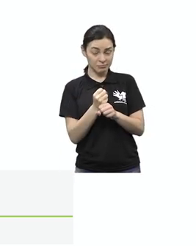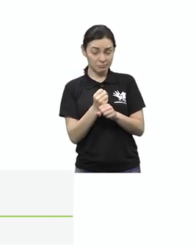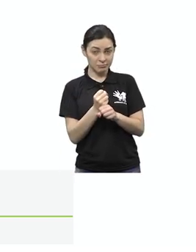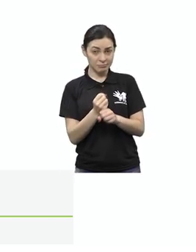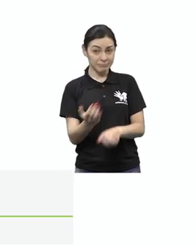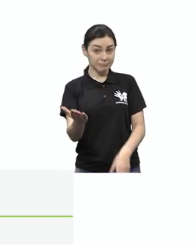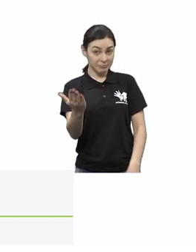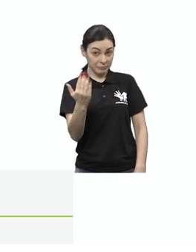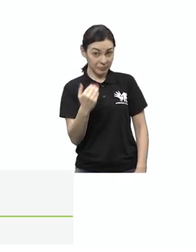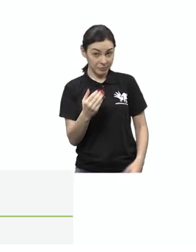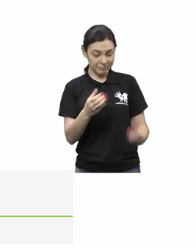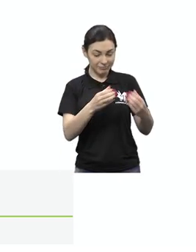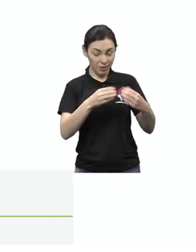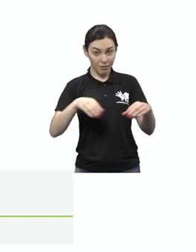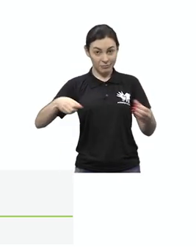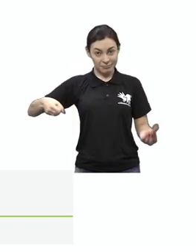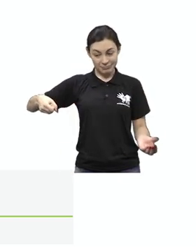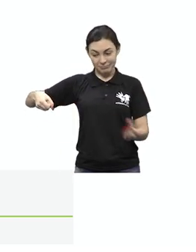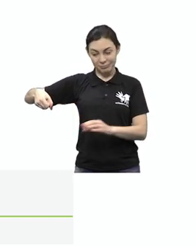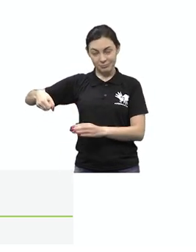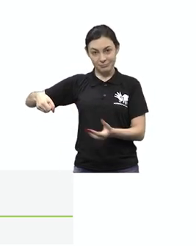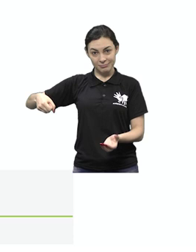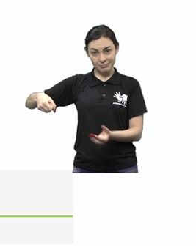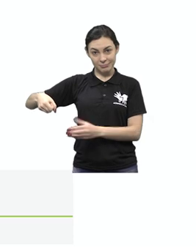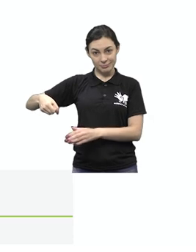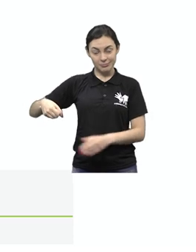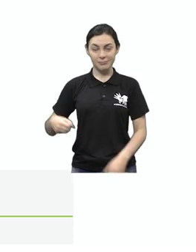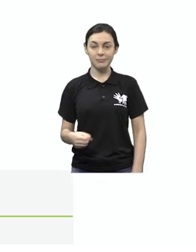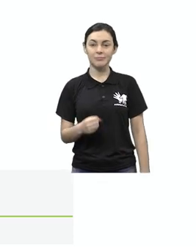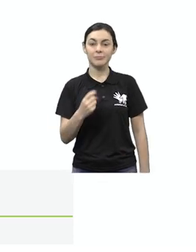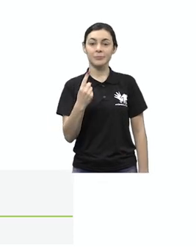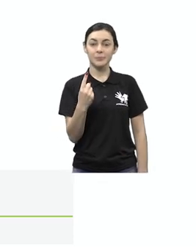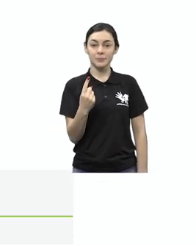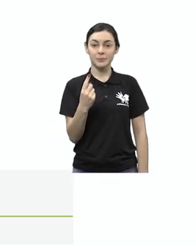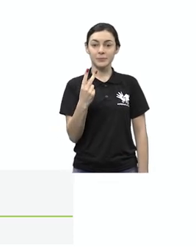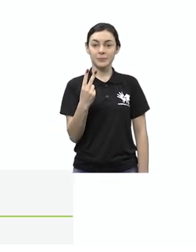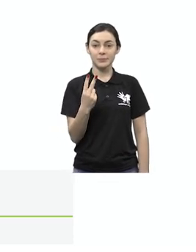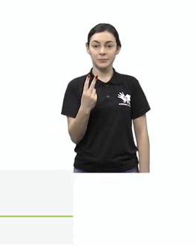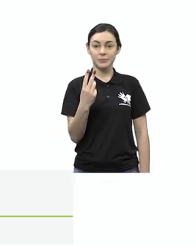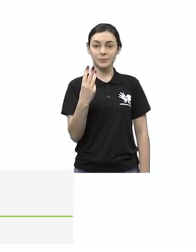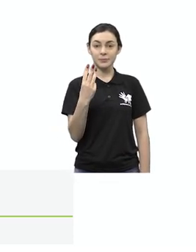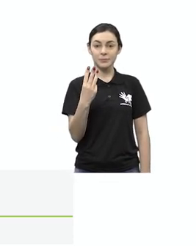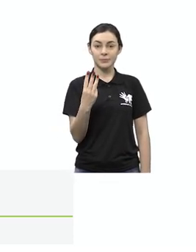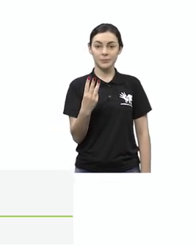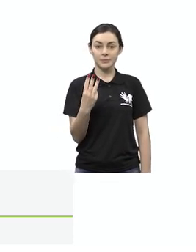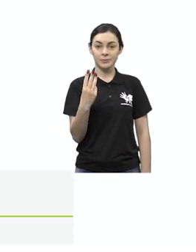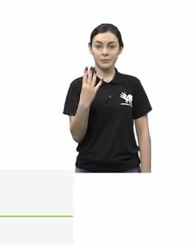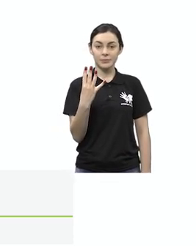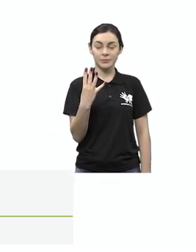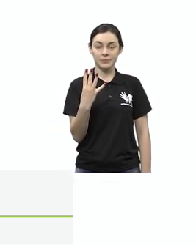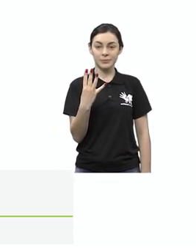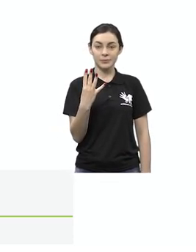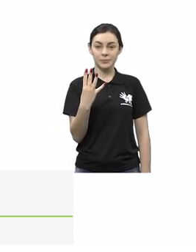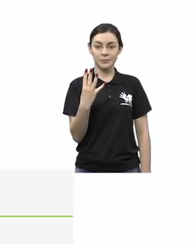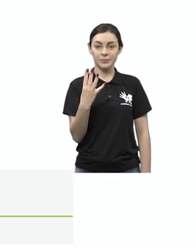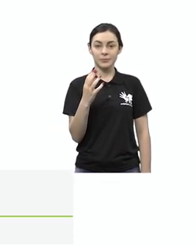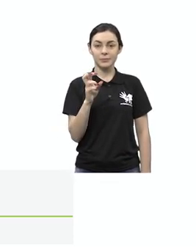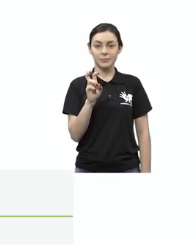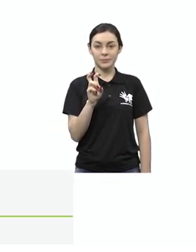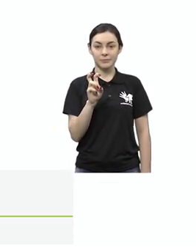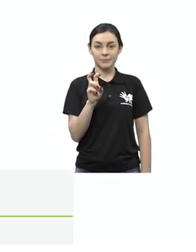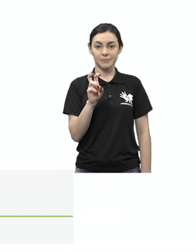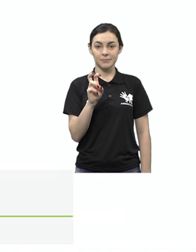Vamos contar comigo? Vamos colocar os ovos na cesta? 1, 2,